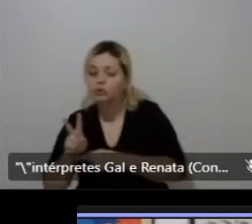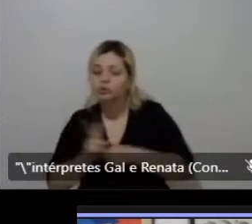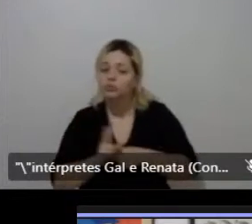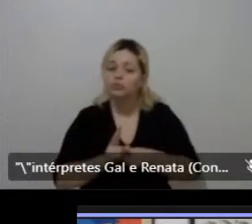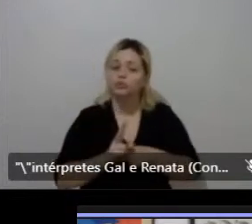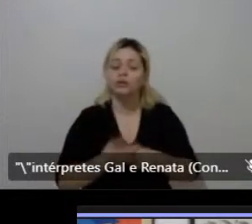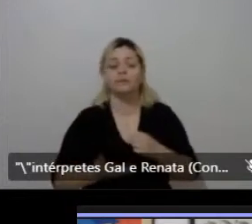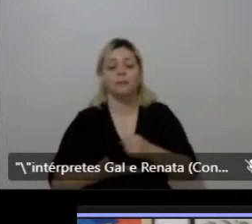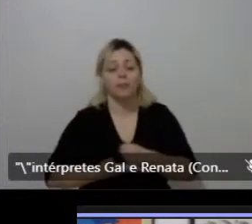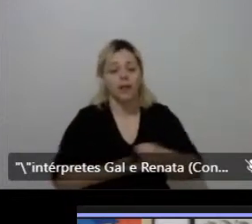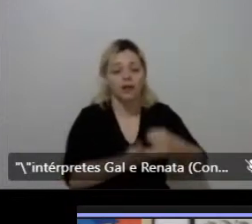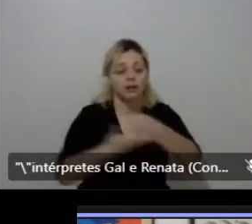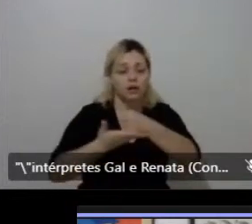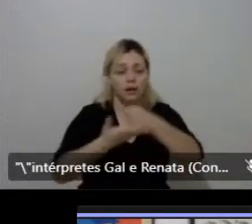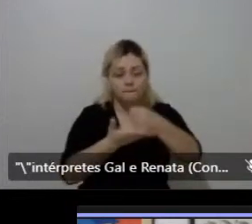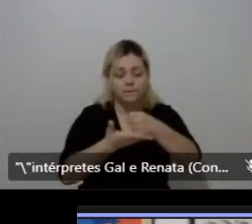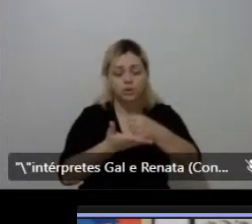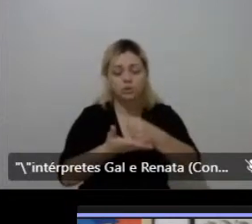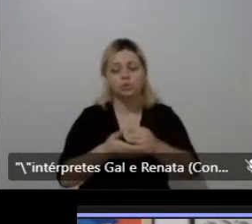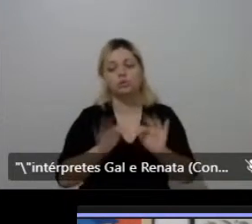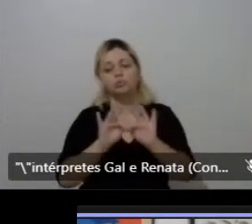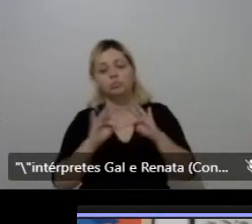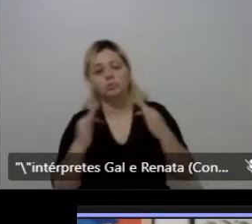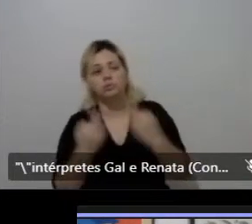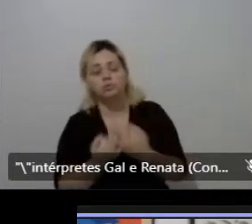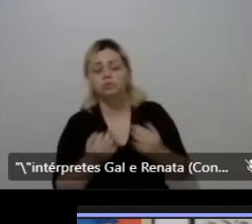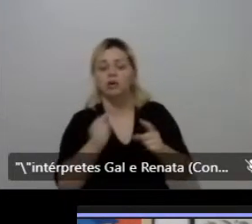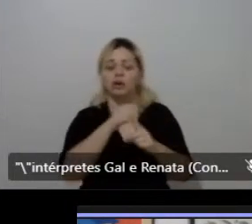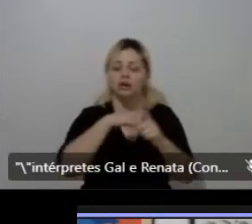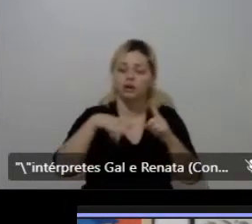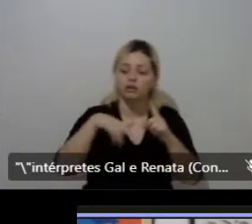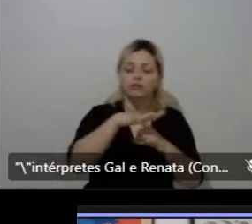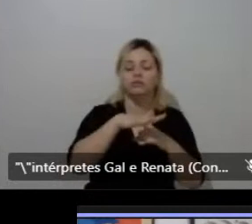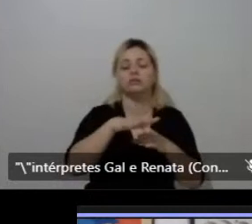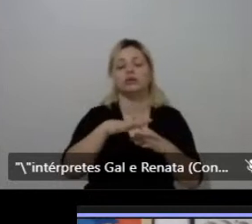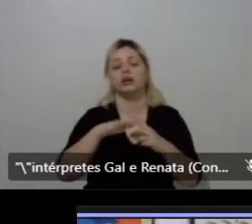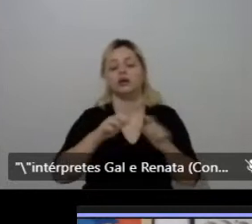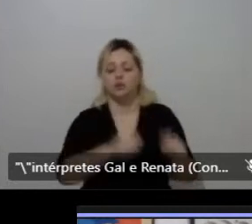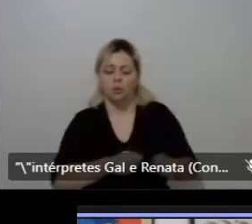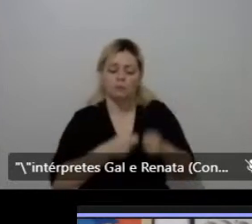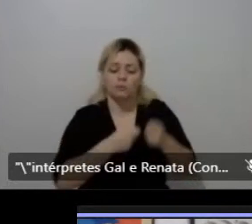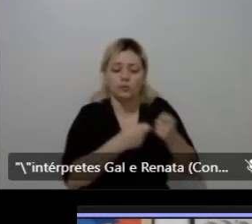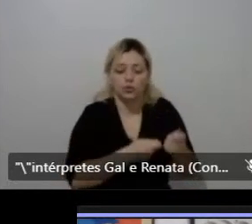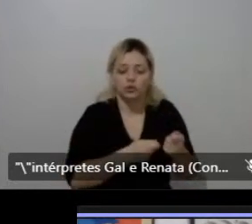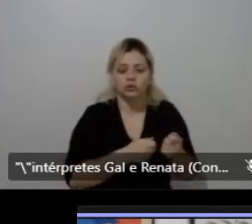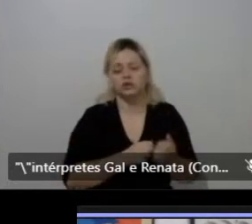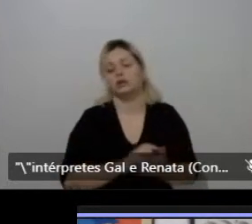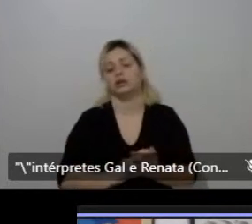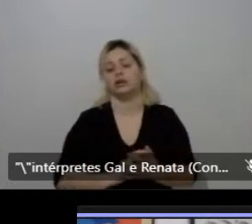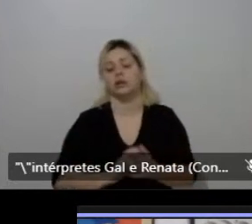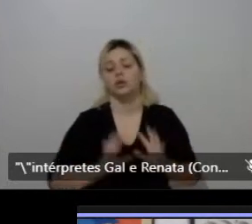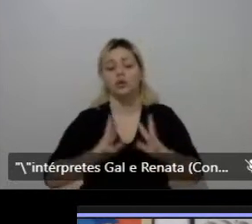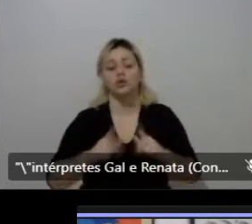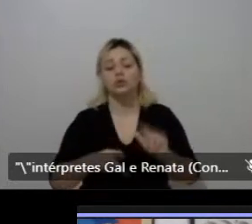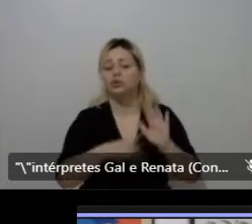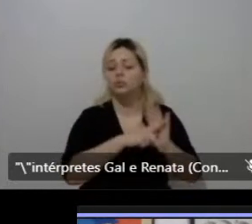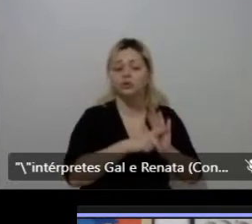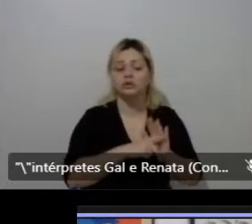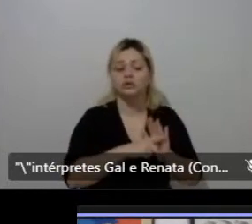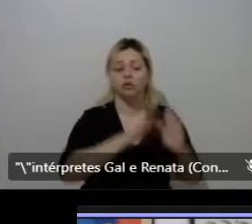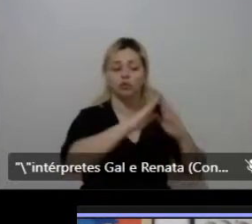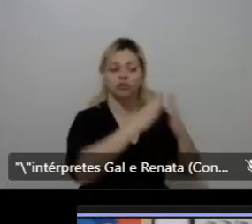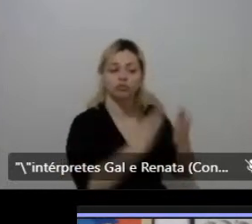né, a essas estruturas, né, apoio à comunidade a essas estruturas de poder, processos educativos,